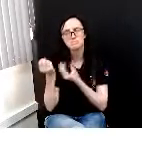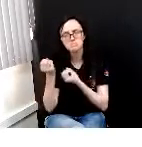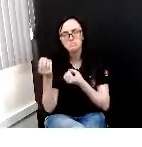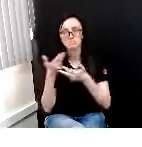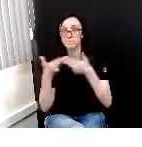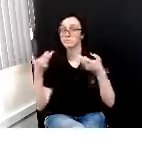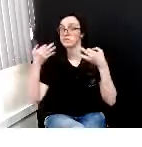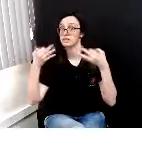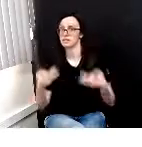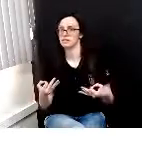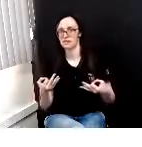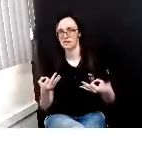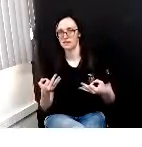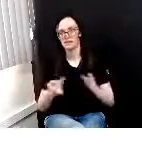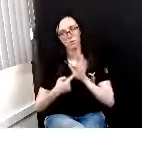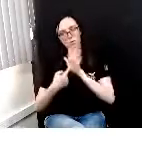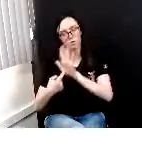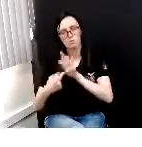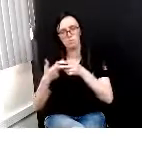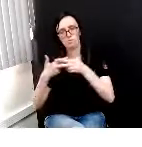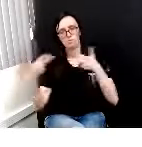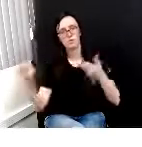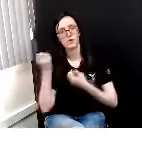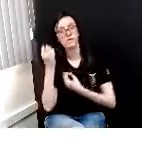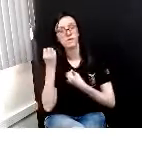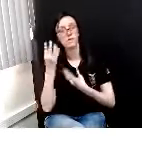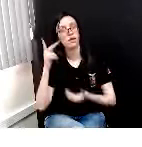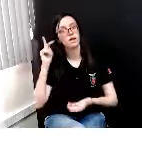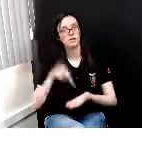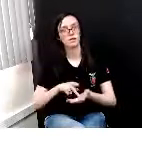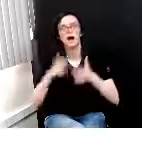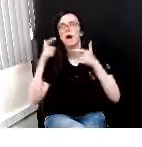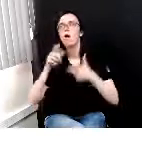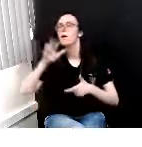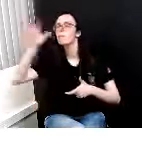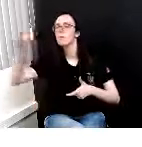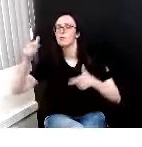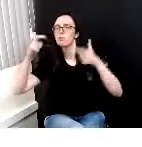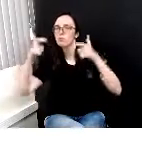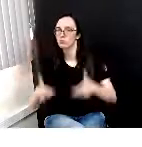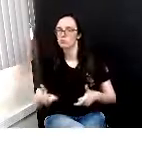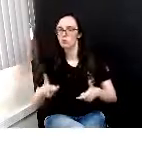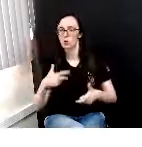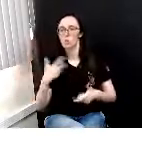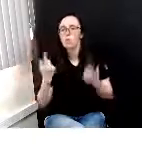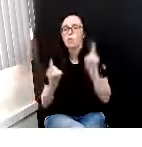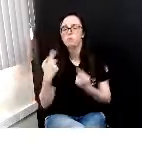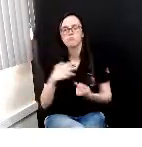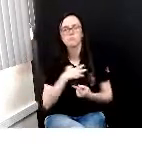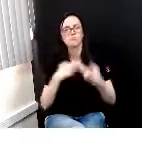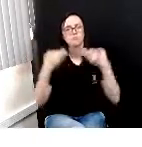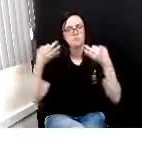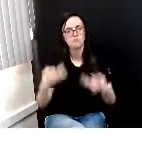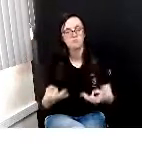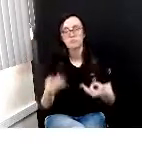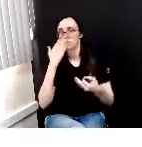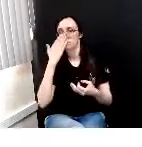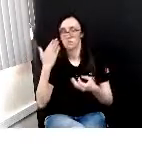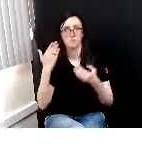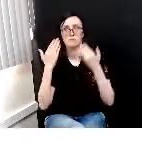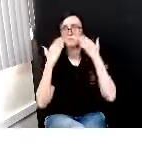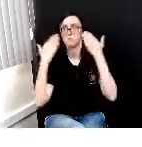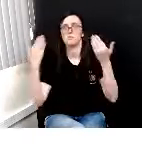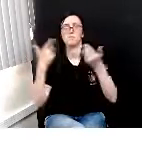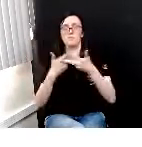informar, mostrar com informações fidedignas quais os comportamentos adequados frente a diversas